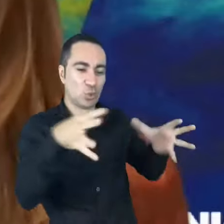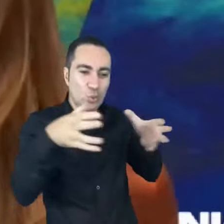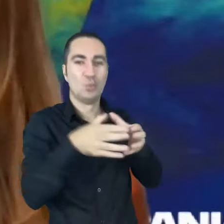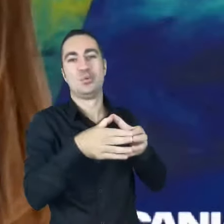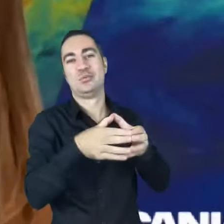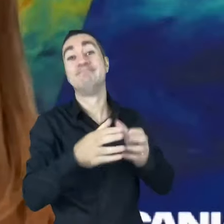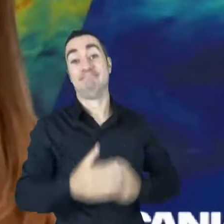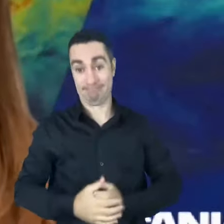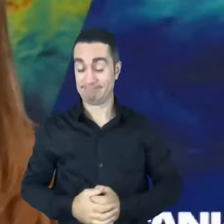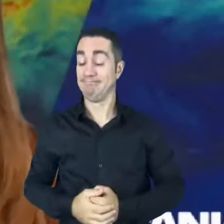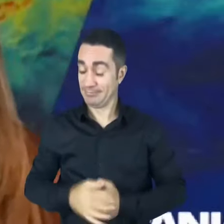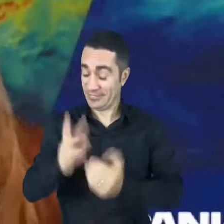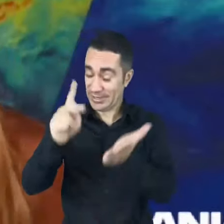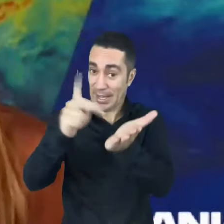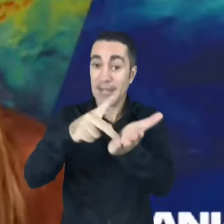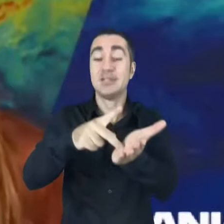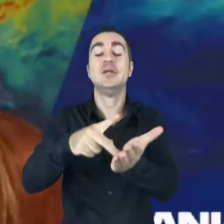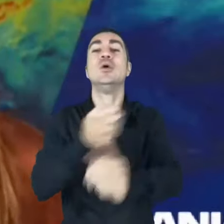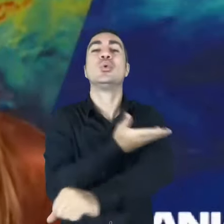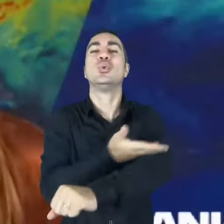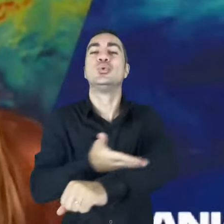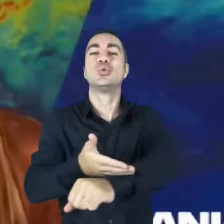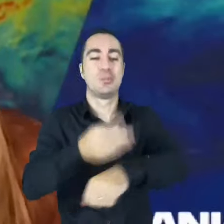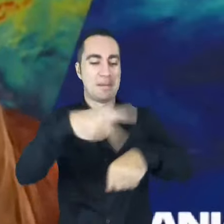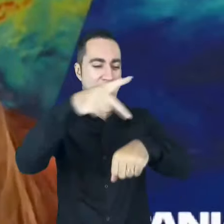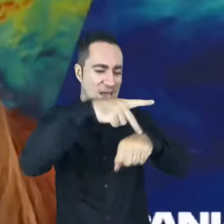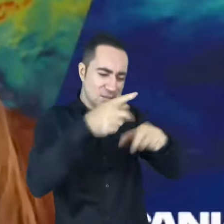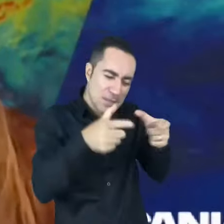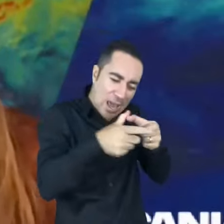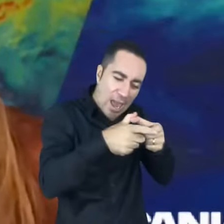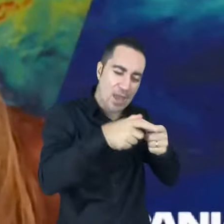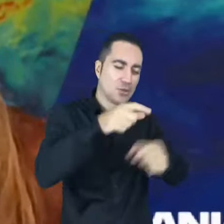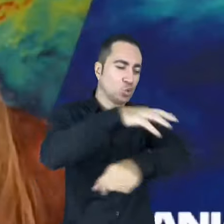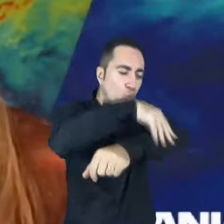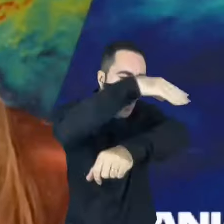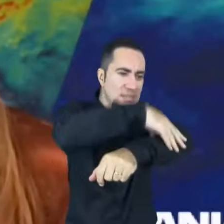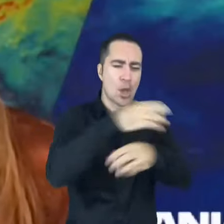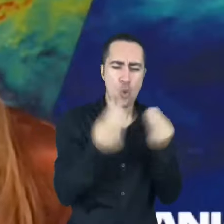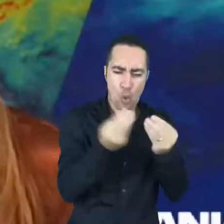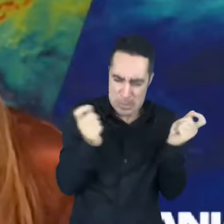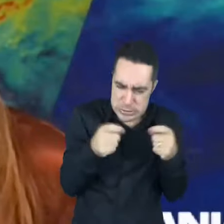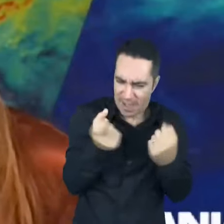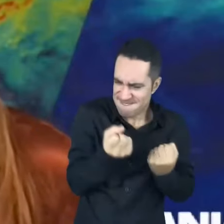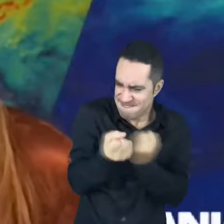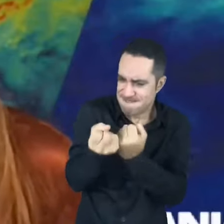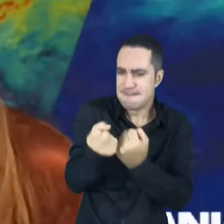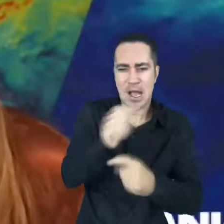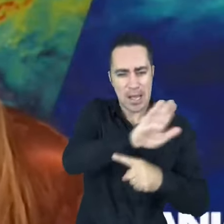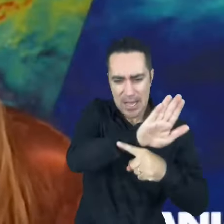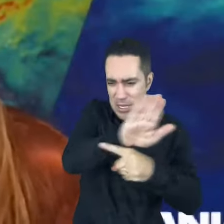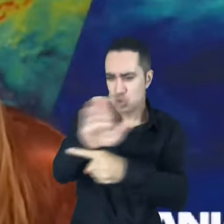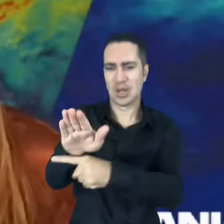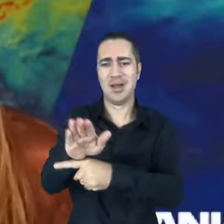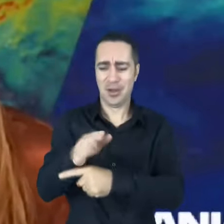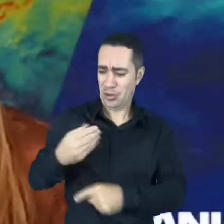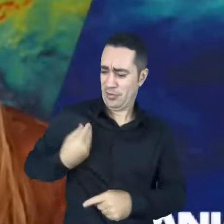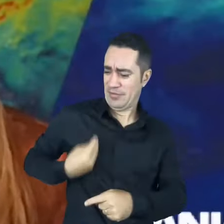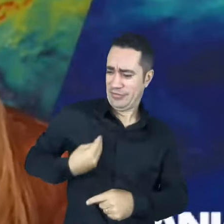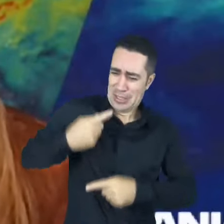são um país pequeno e pensam como que nós vamos sobreviver e ser